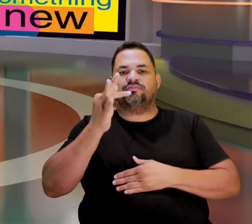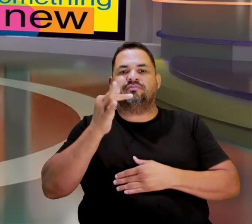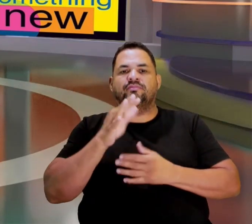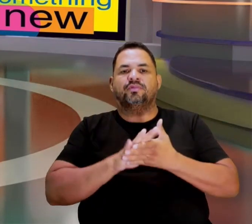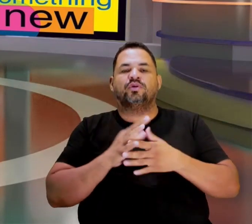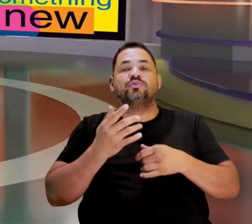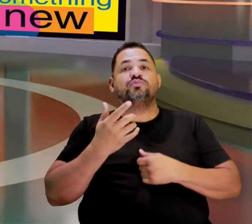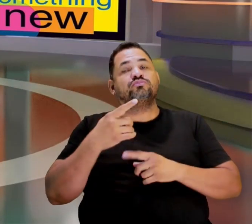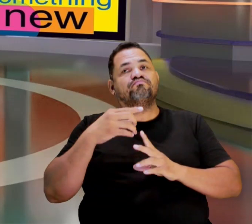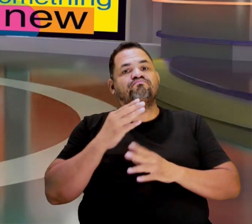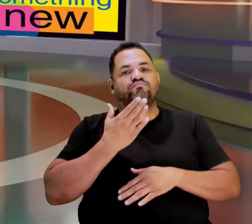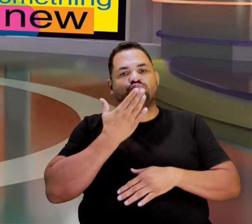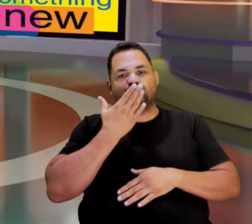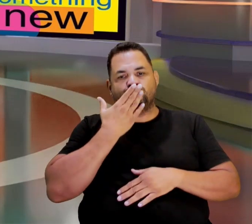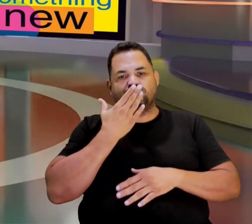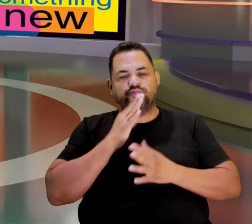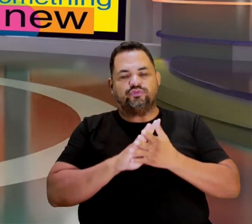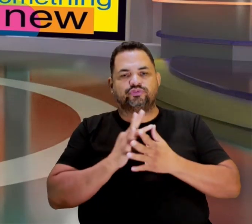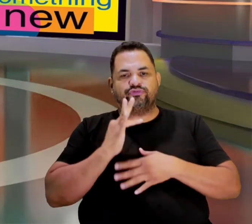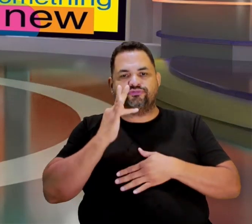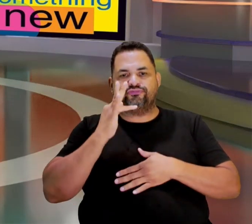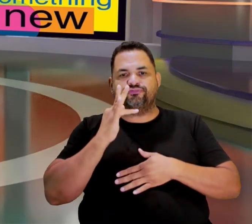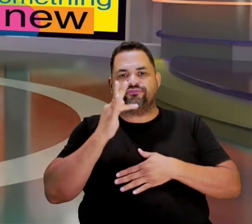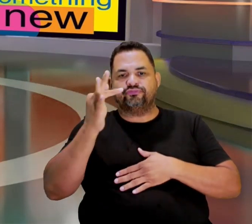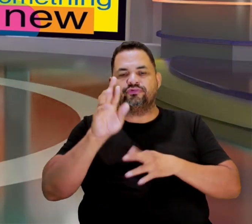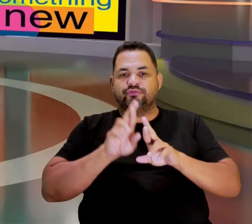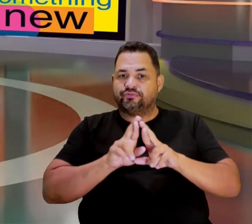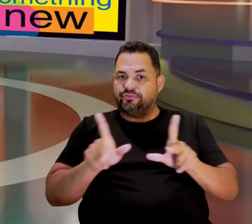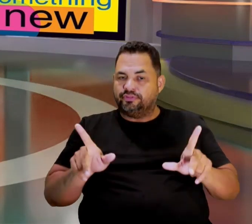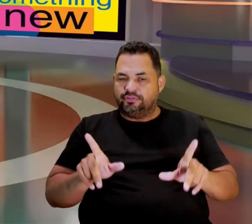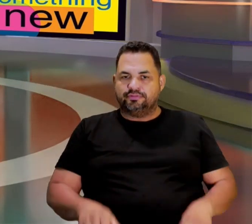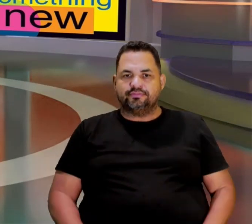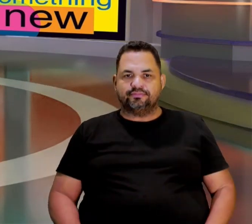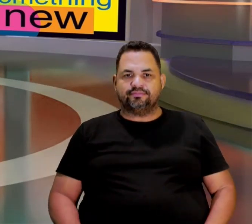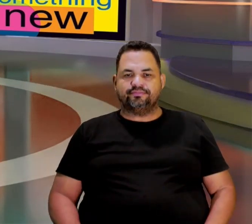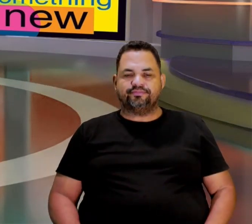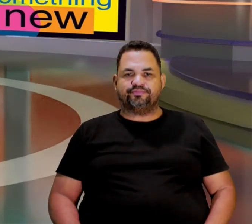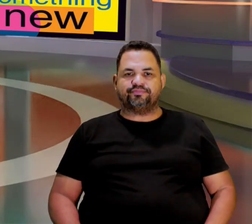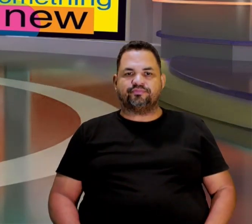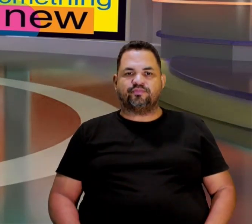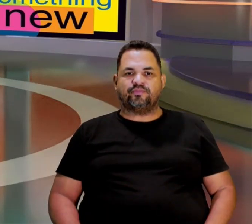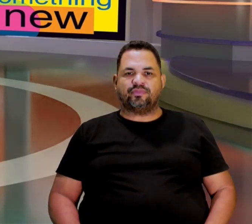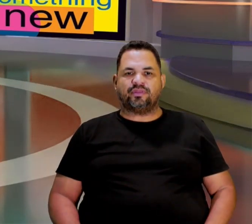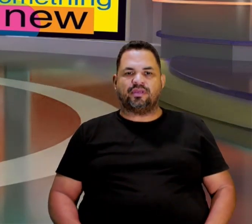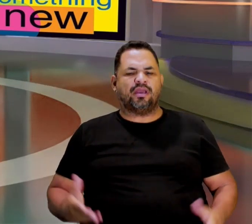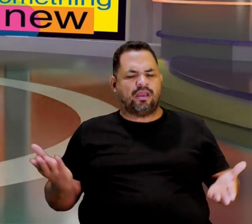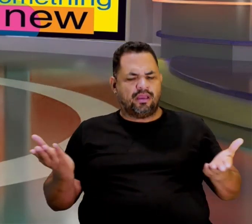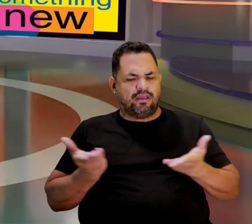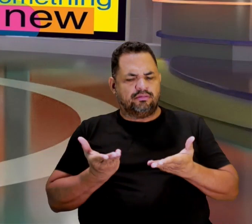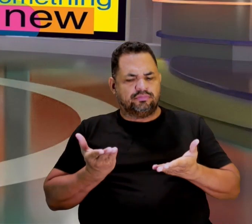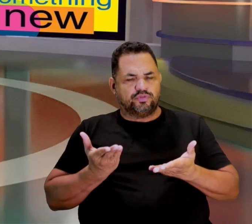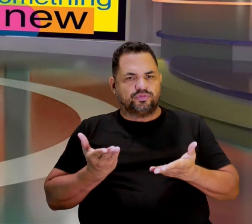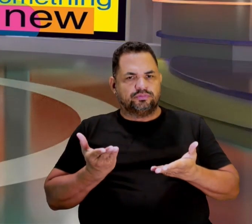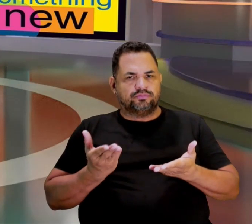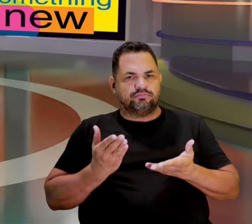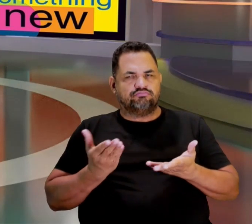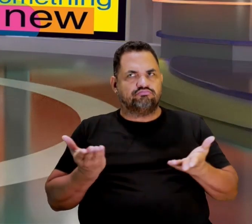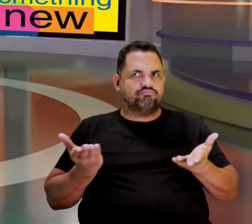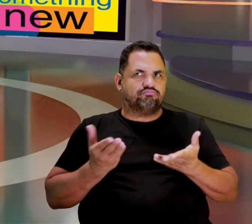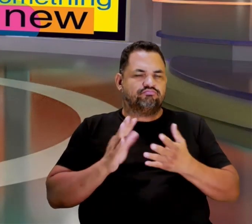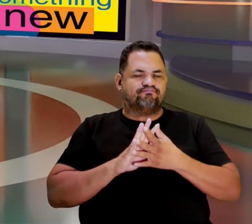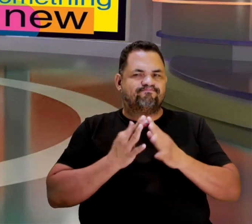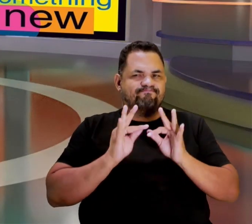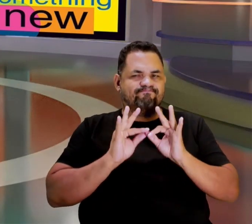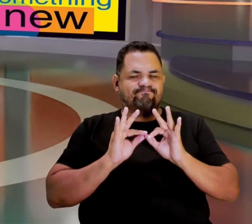outro tipo de cultura a gente vai ver o futuro com Going tem um futuro mais imediato bem facinho